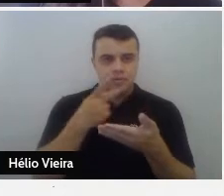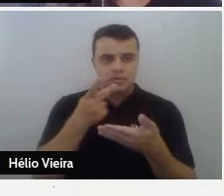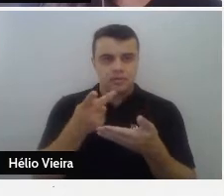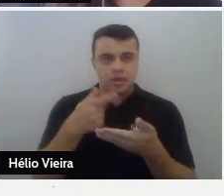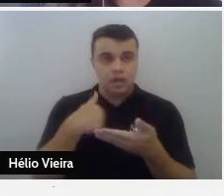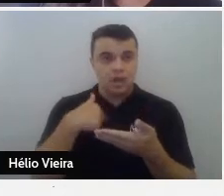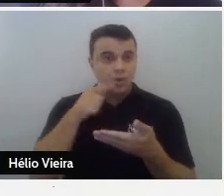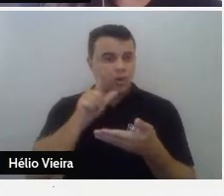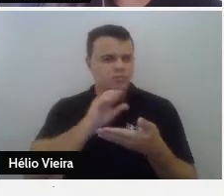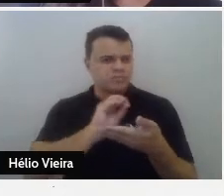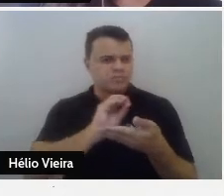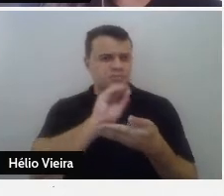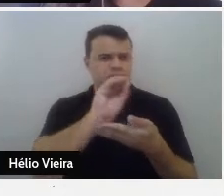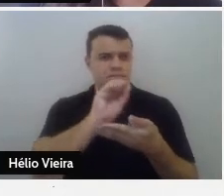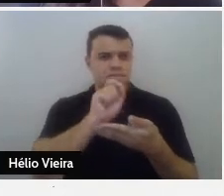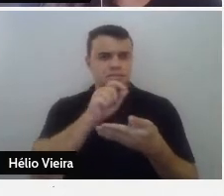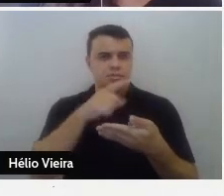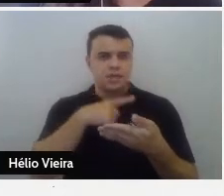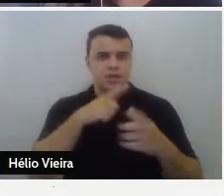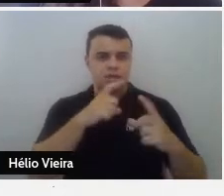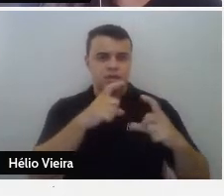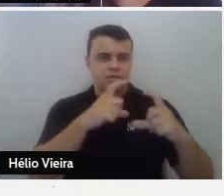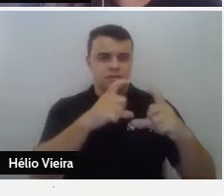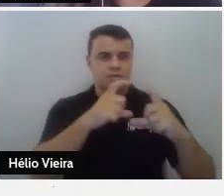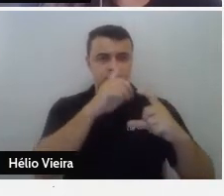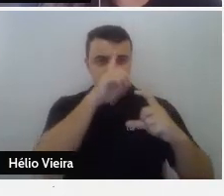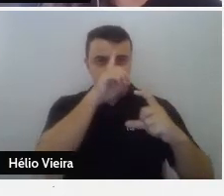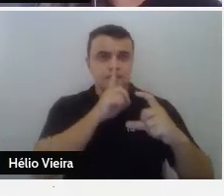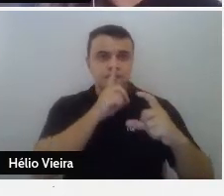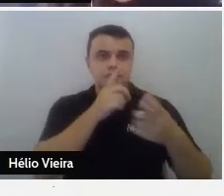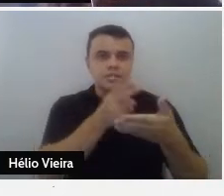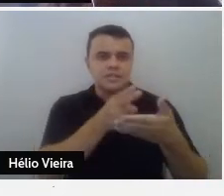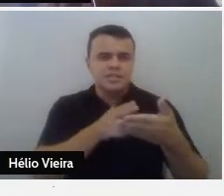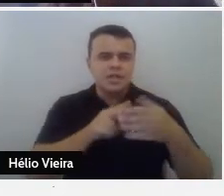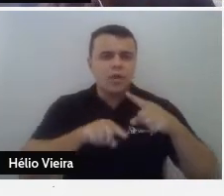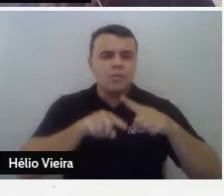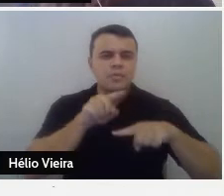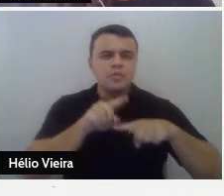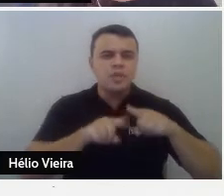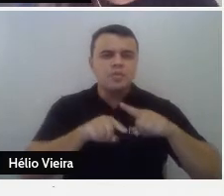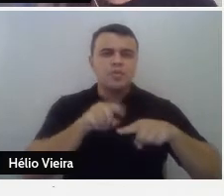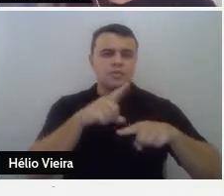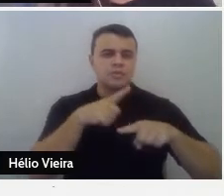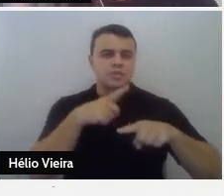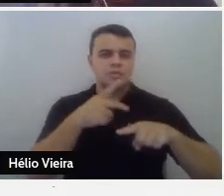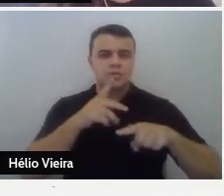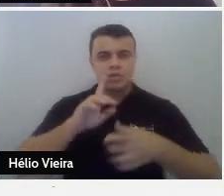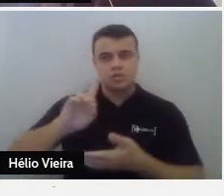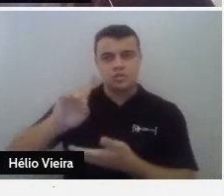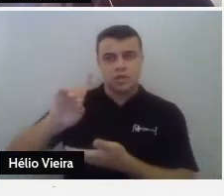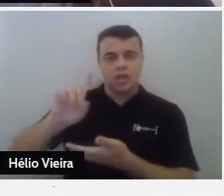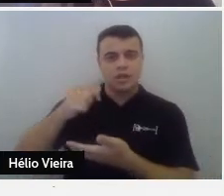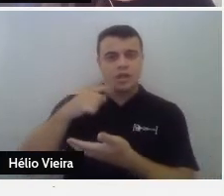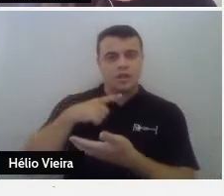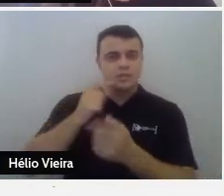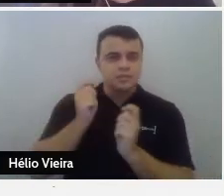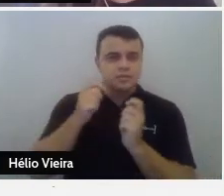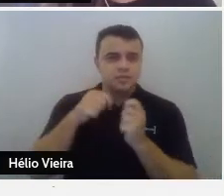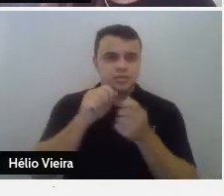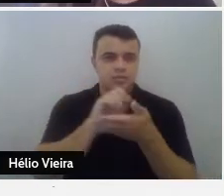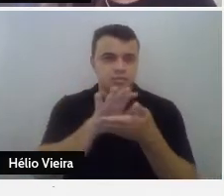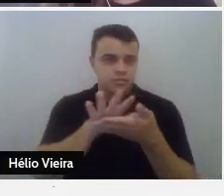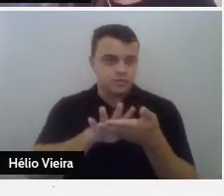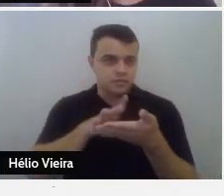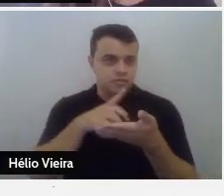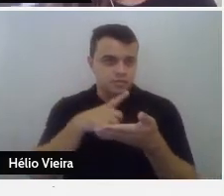eu coloquei um post-it aqui na lateral. Desenhe um objeto que está na sua direita. Então, pode ser uma atividade que você